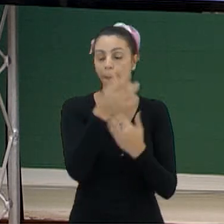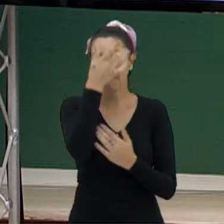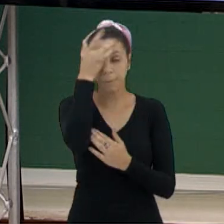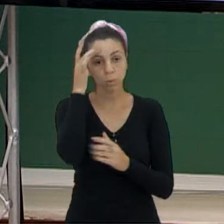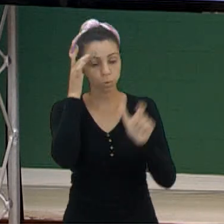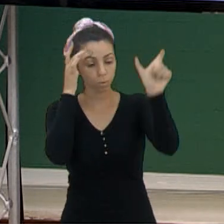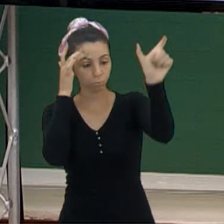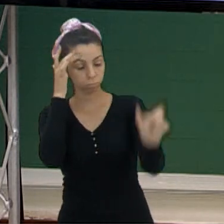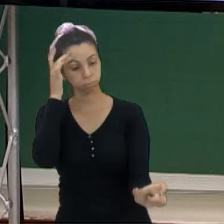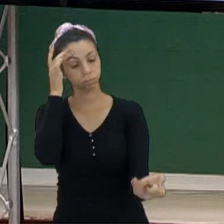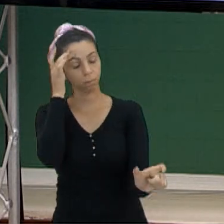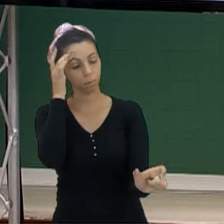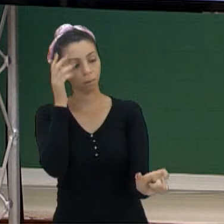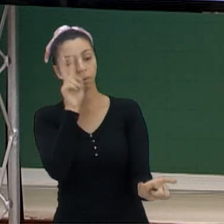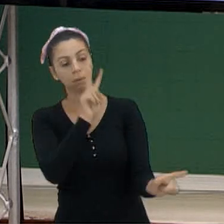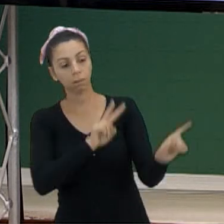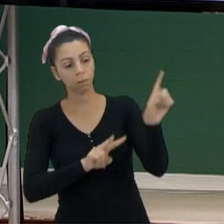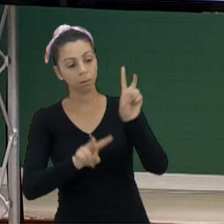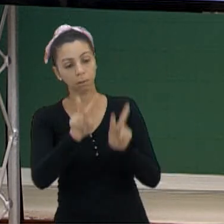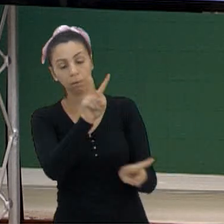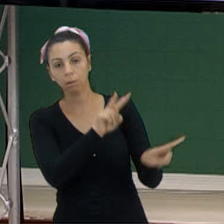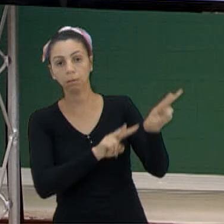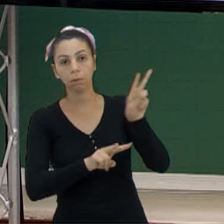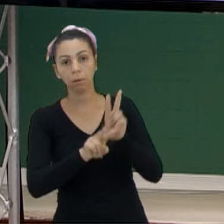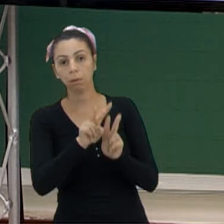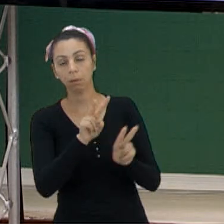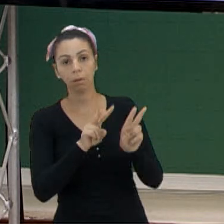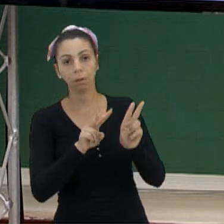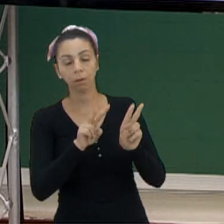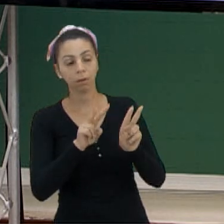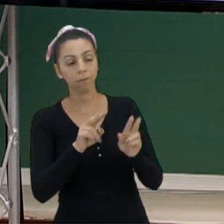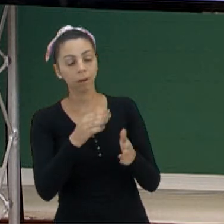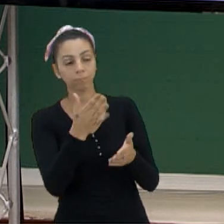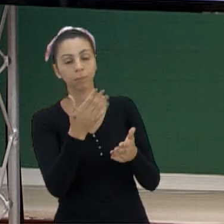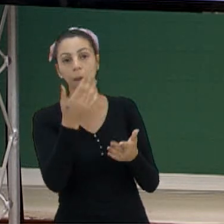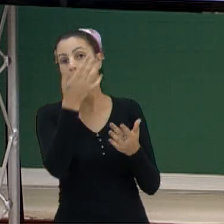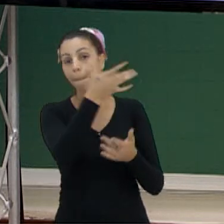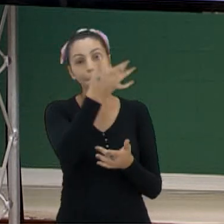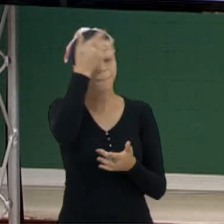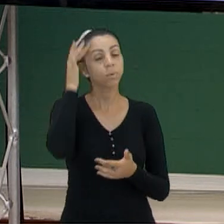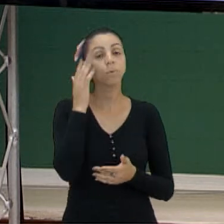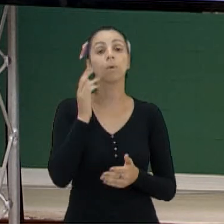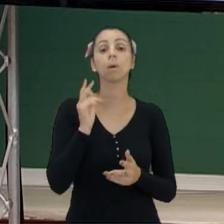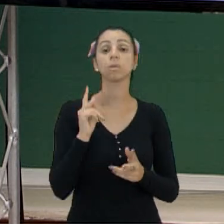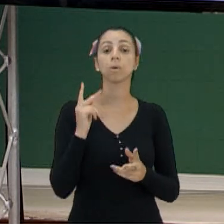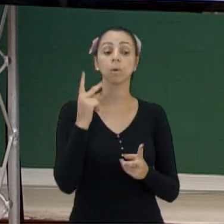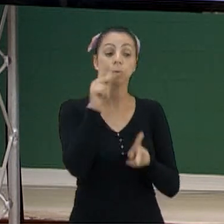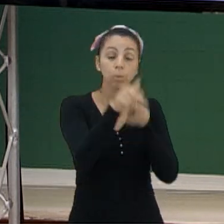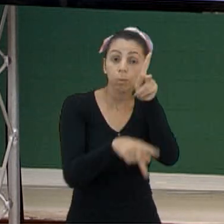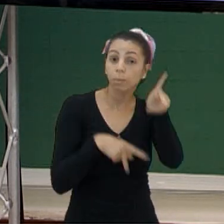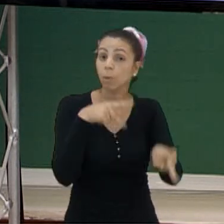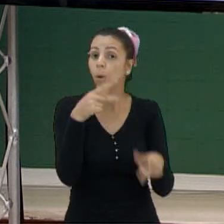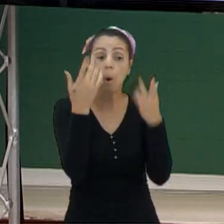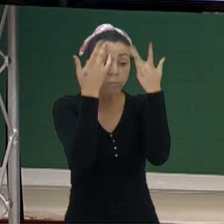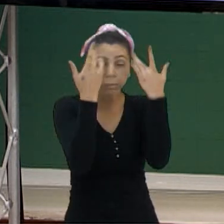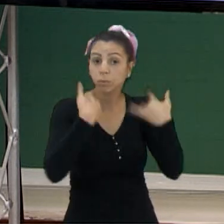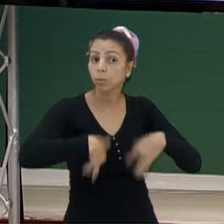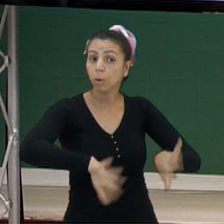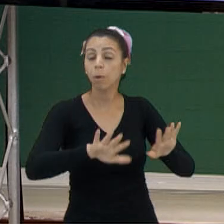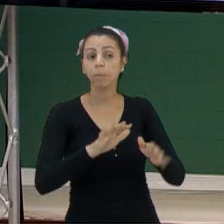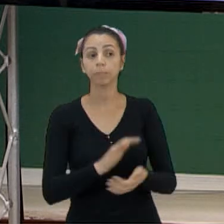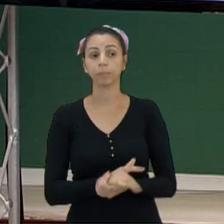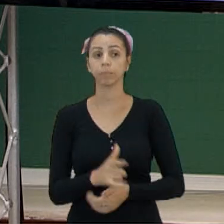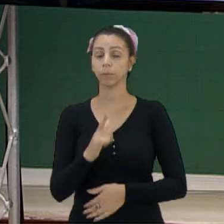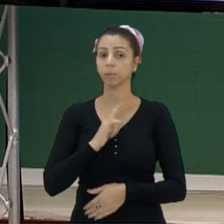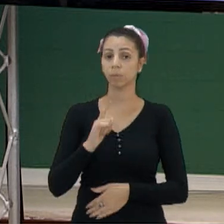figurantes, que normalmente eram pessoas comuns do povo. Por isso que vai começar a ser retratada gente do povo. Então,